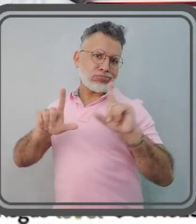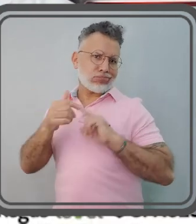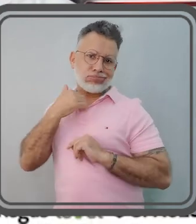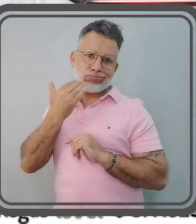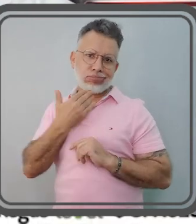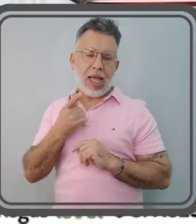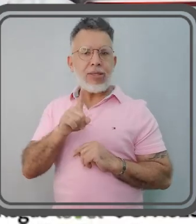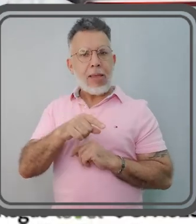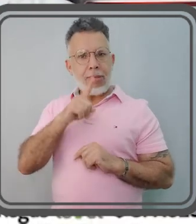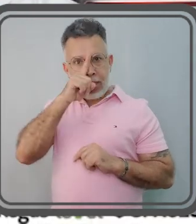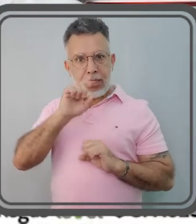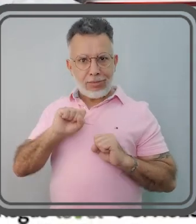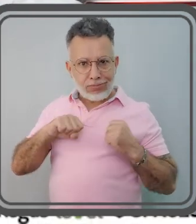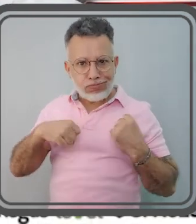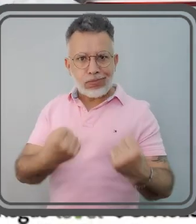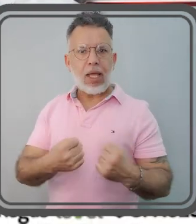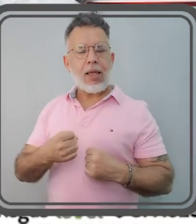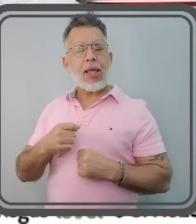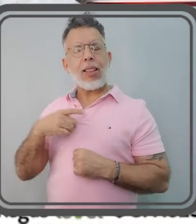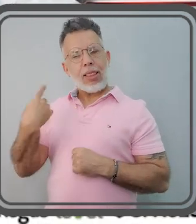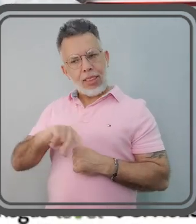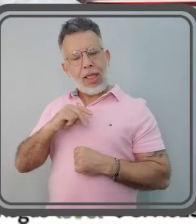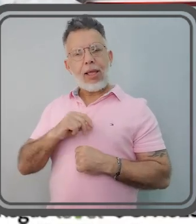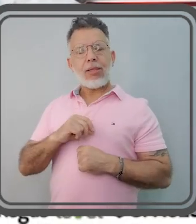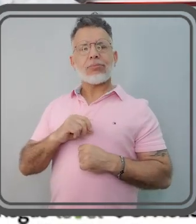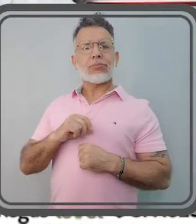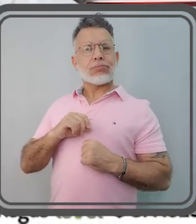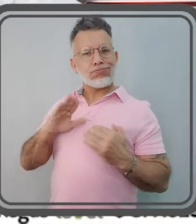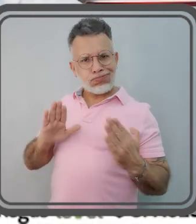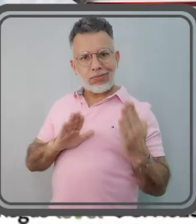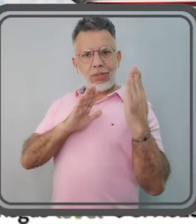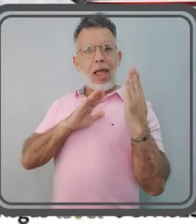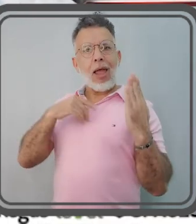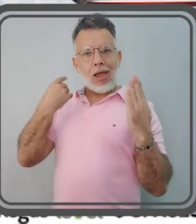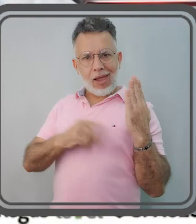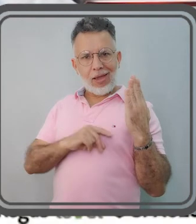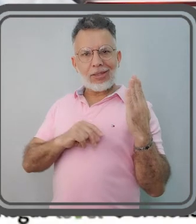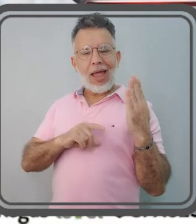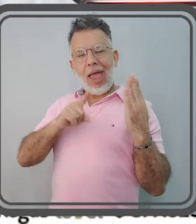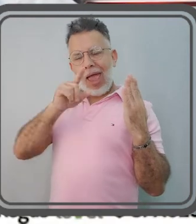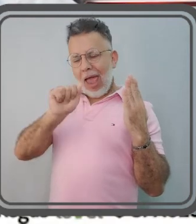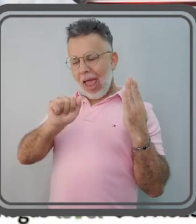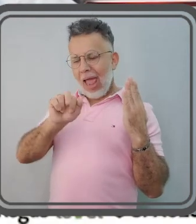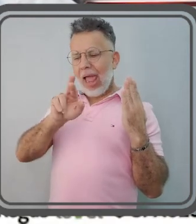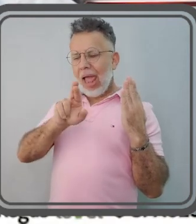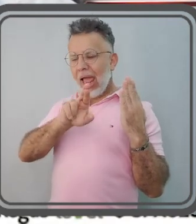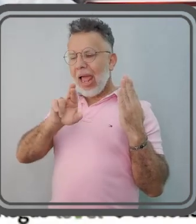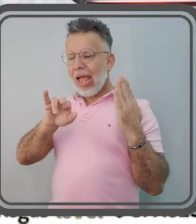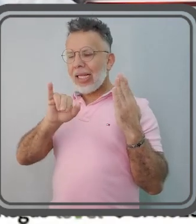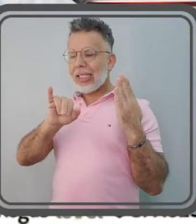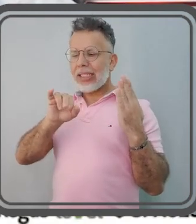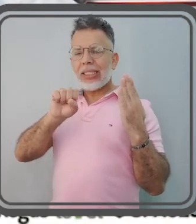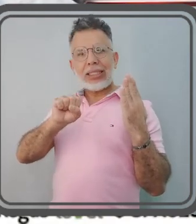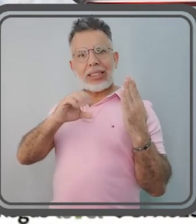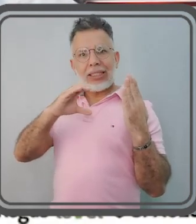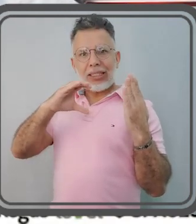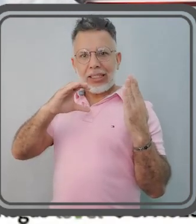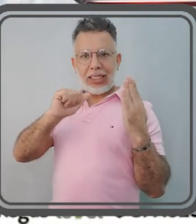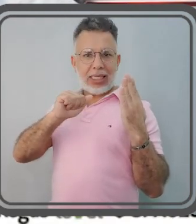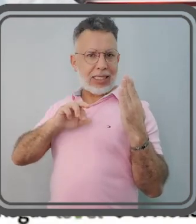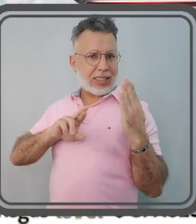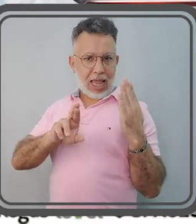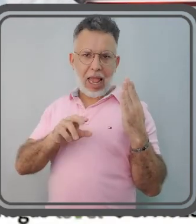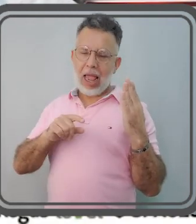bunda do sofá e arriscar no meio do mercado, enfim. Como eu arrisquei, né? Pedi para sair do emprego, montei meu